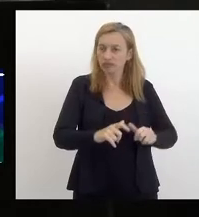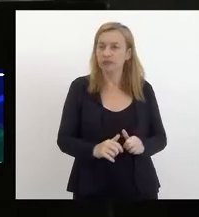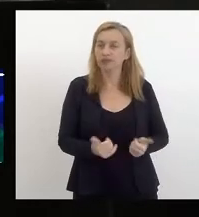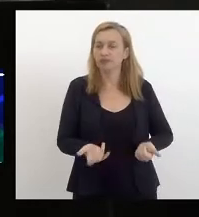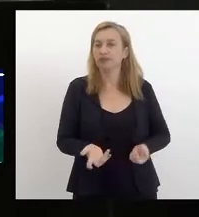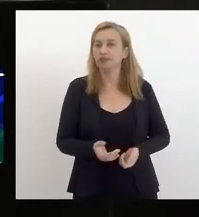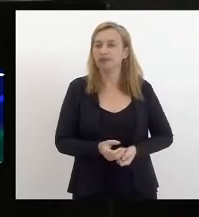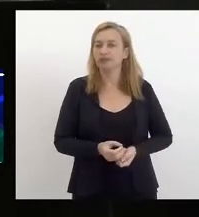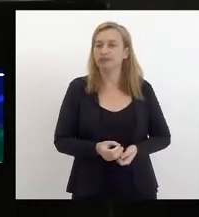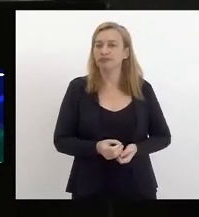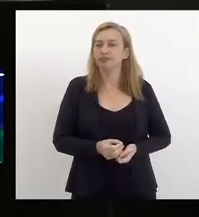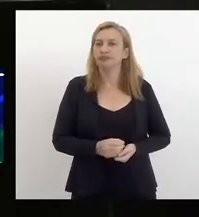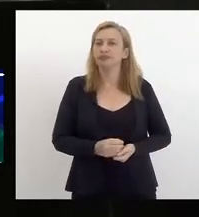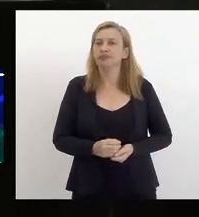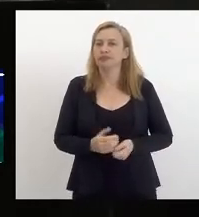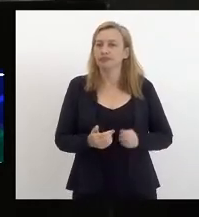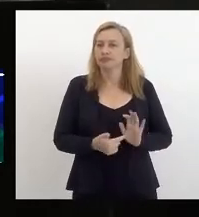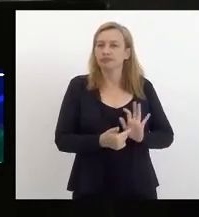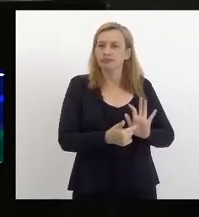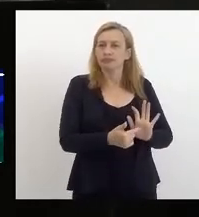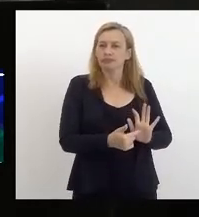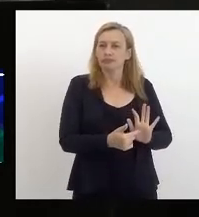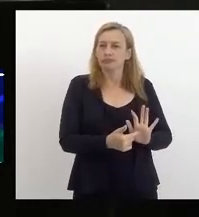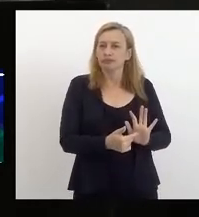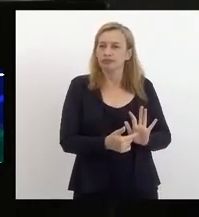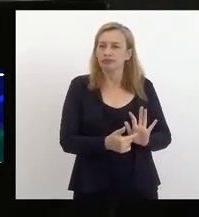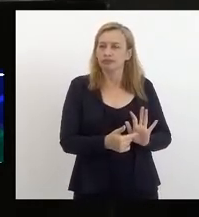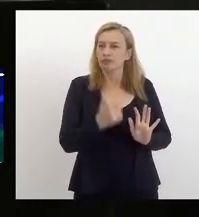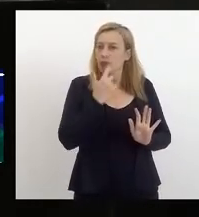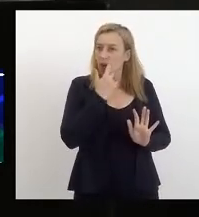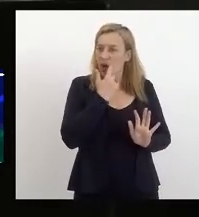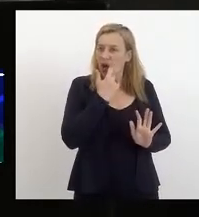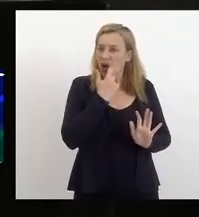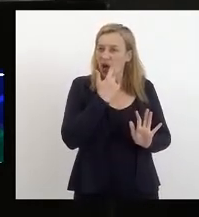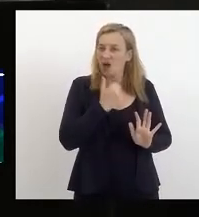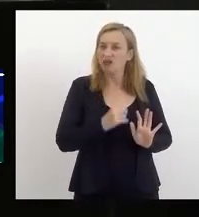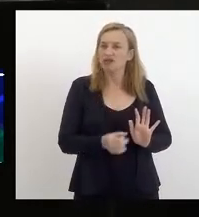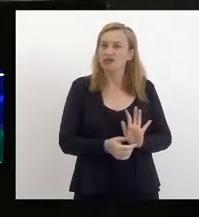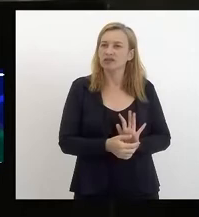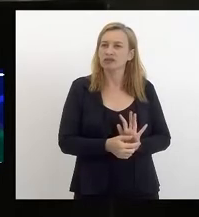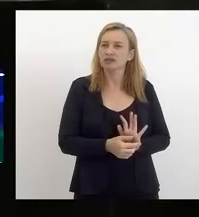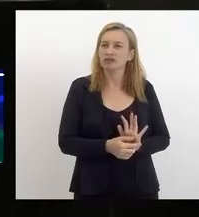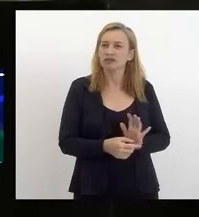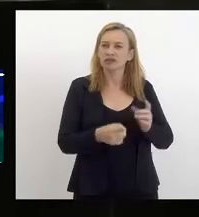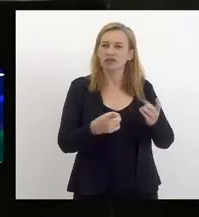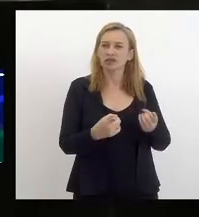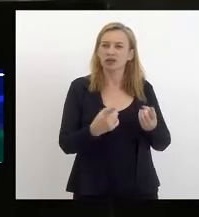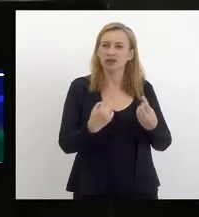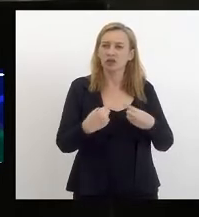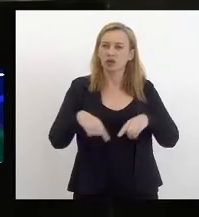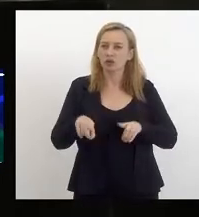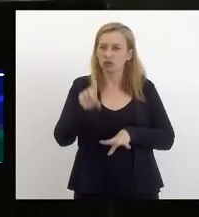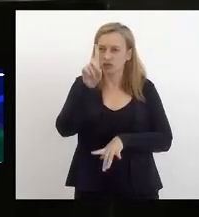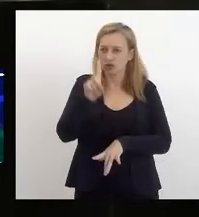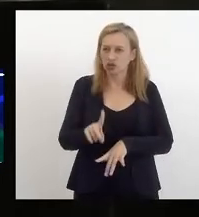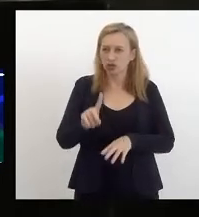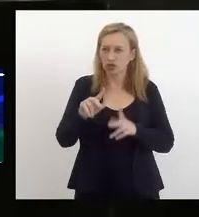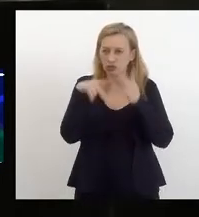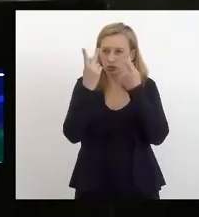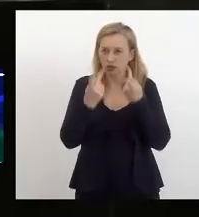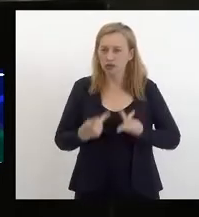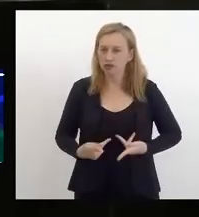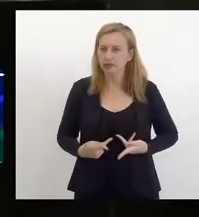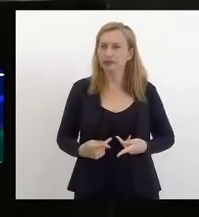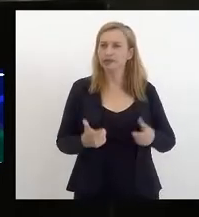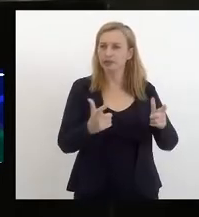dramaticamente simbolizado por recorrente e sucessivas violações de direitos segundo lugar